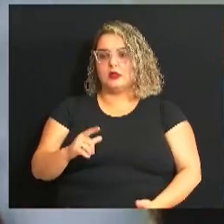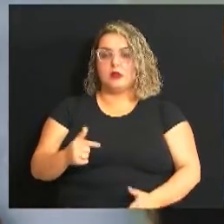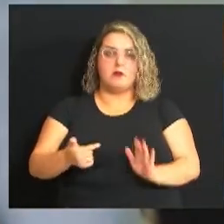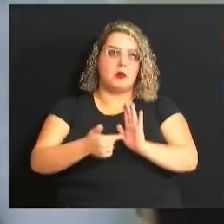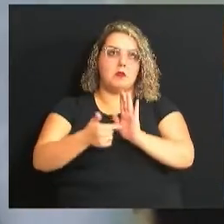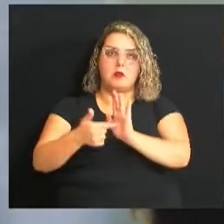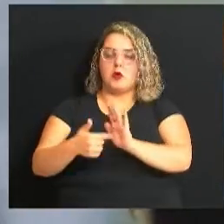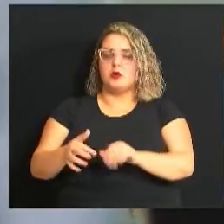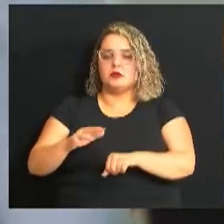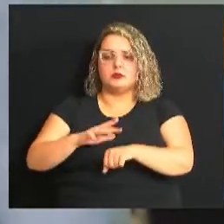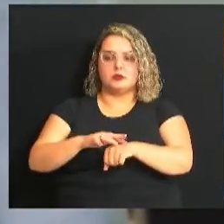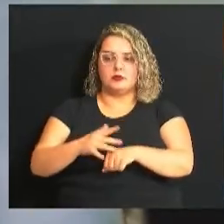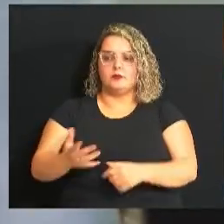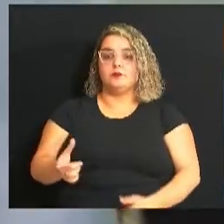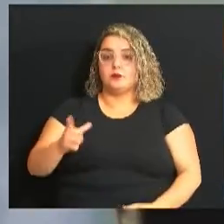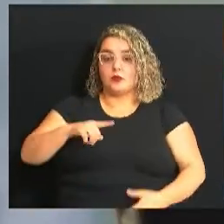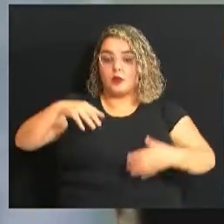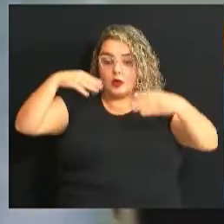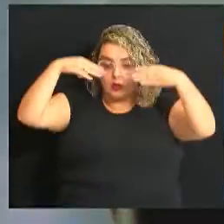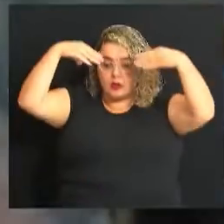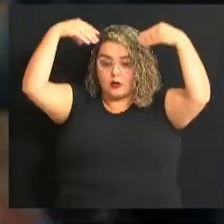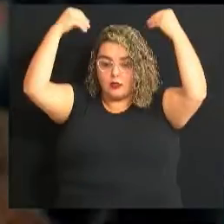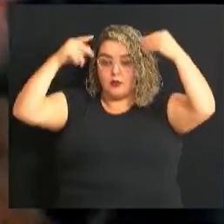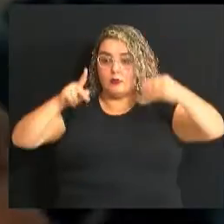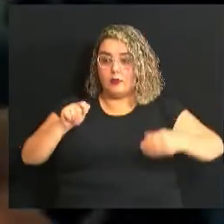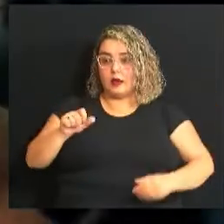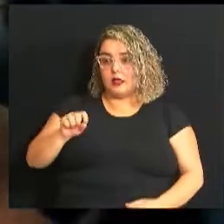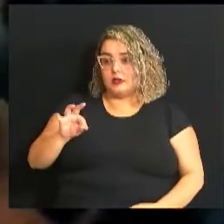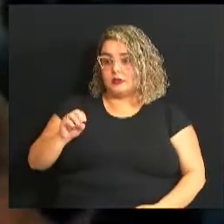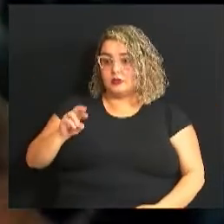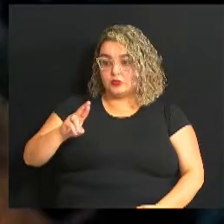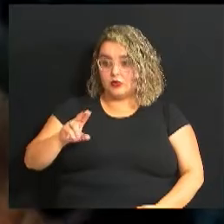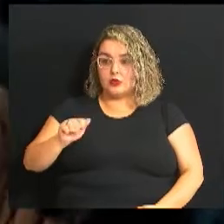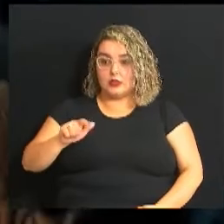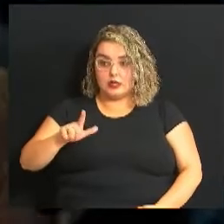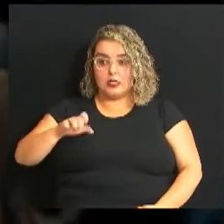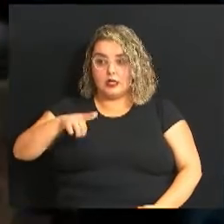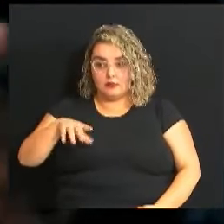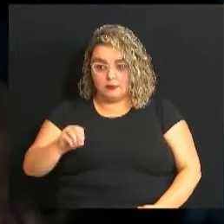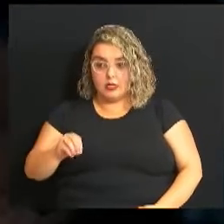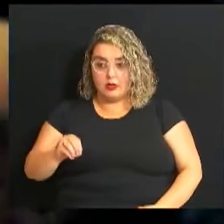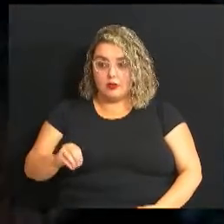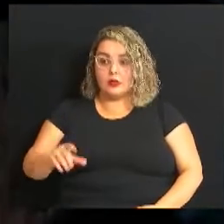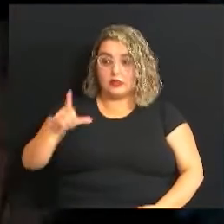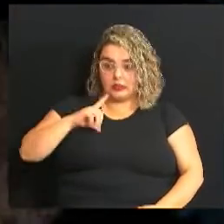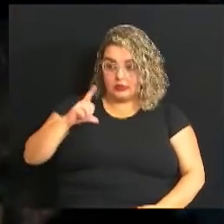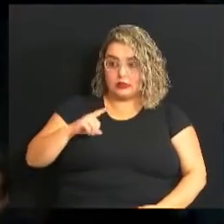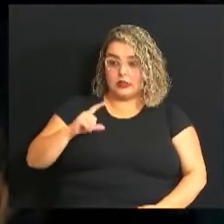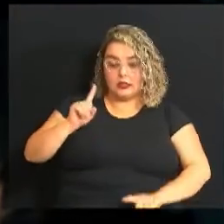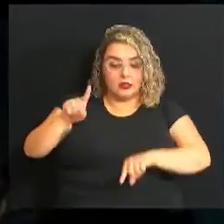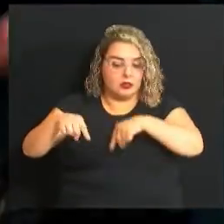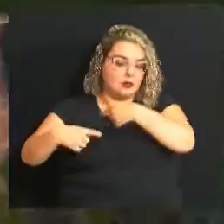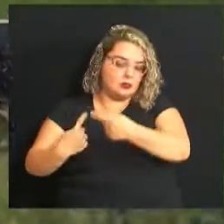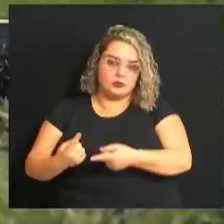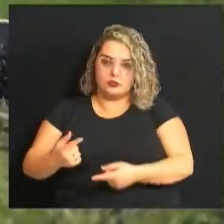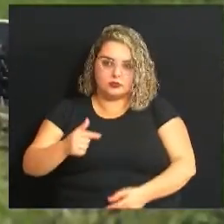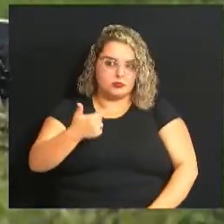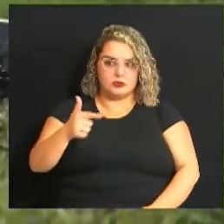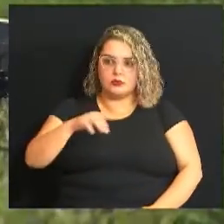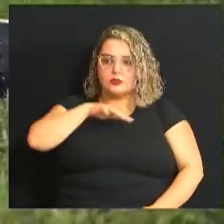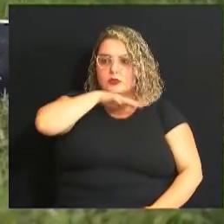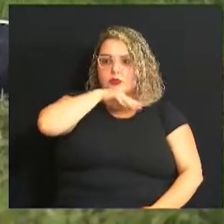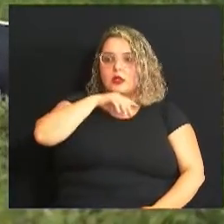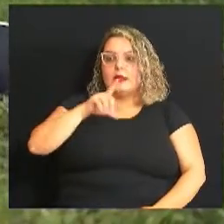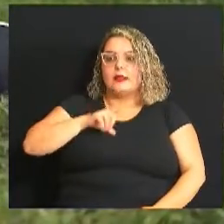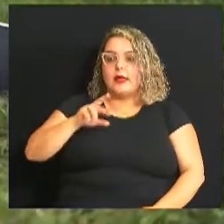tenho um caso de um pastor alemão que ele tem, mas os outros cães da casa não têm. É possível o convívio, desde que haja repelente,